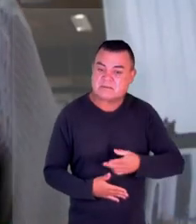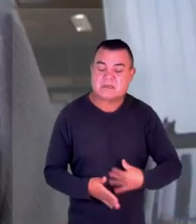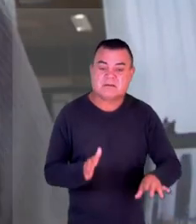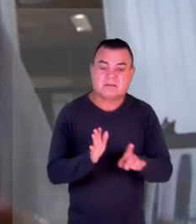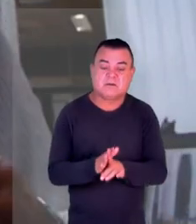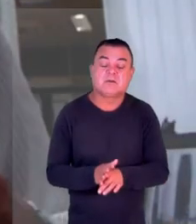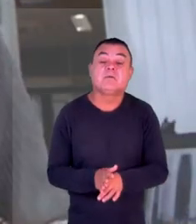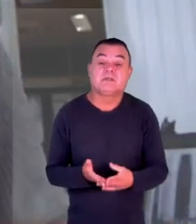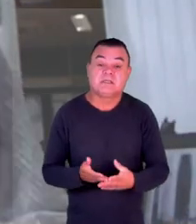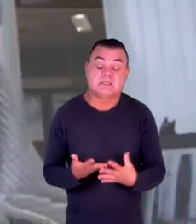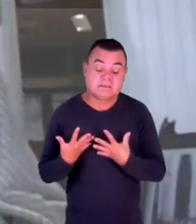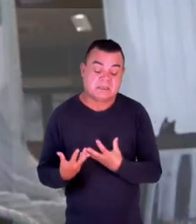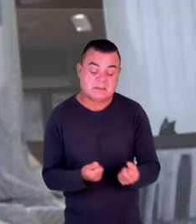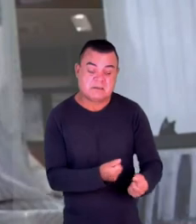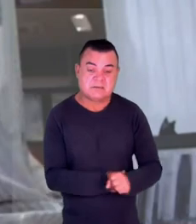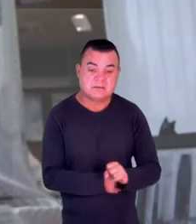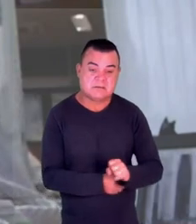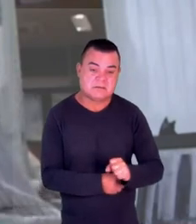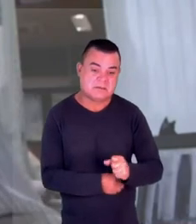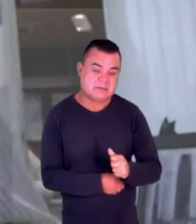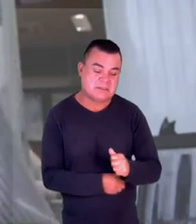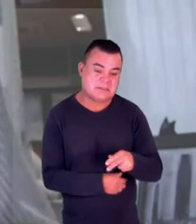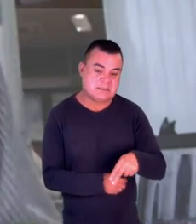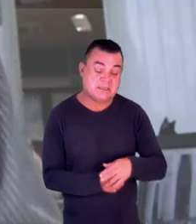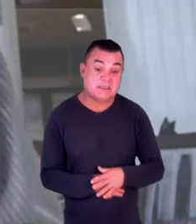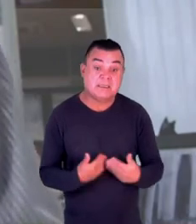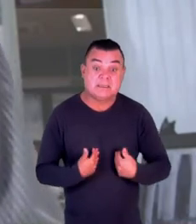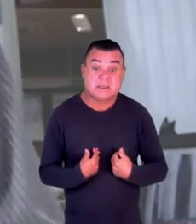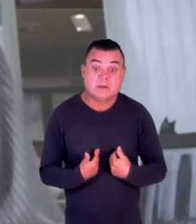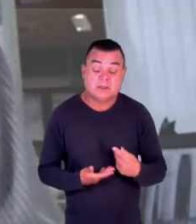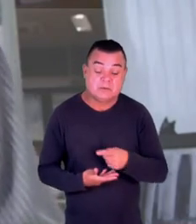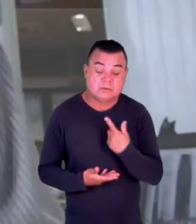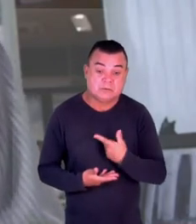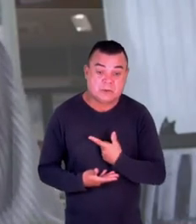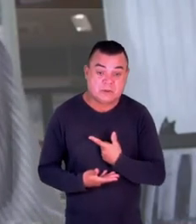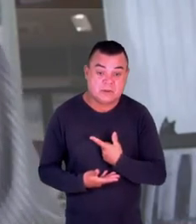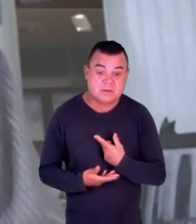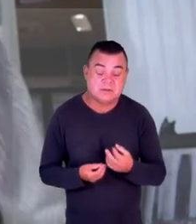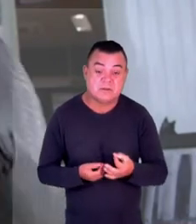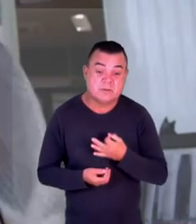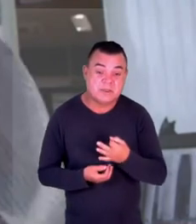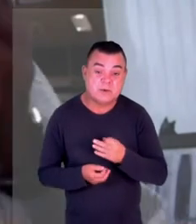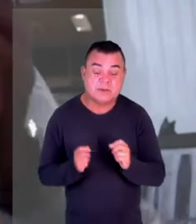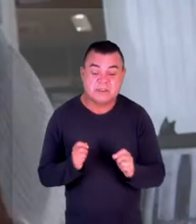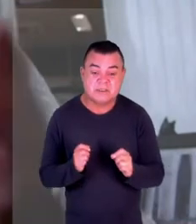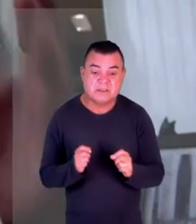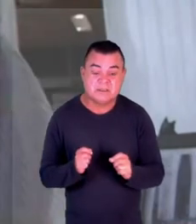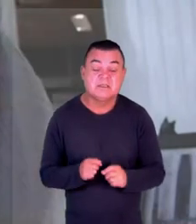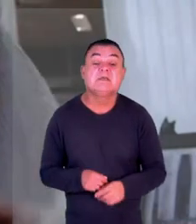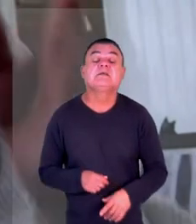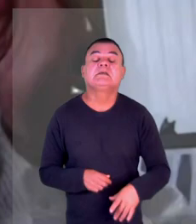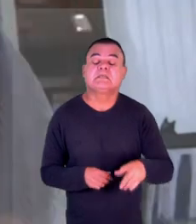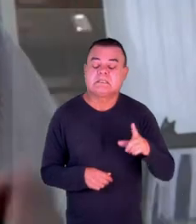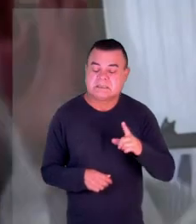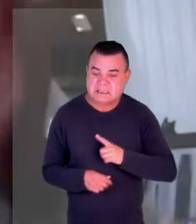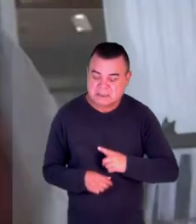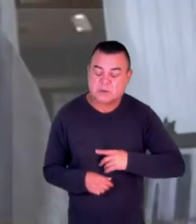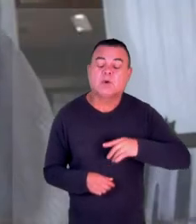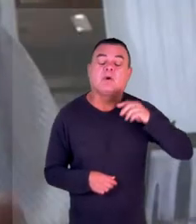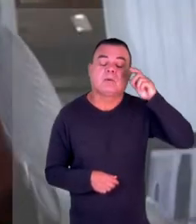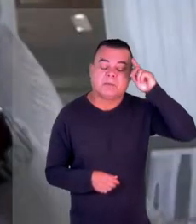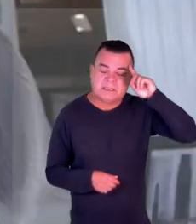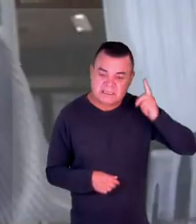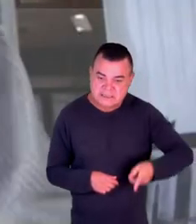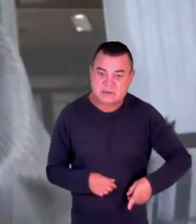Adesão o o o a argumentação que a gente usa é de que há a obrigação sim do município